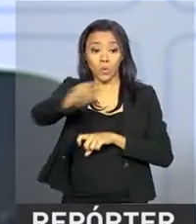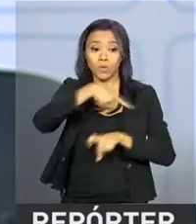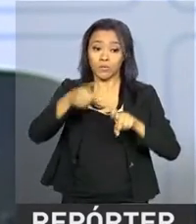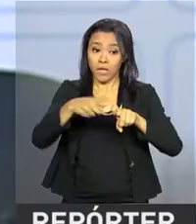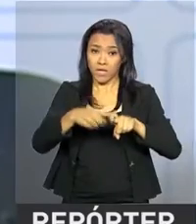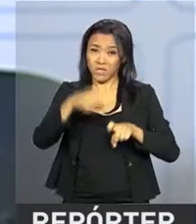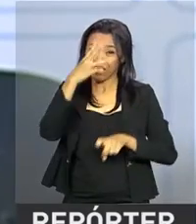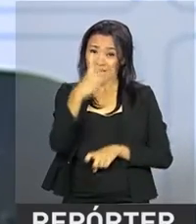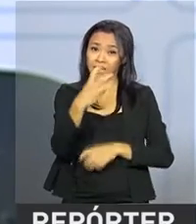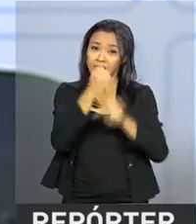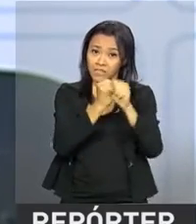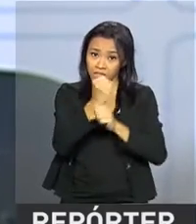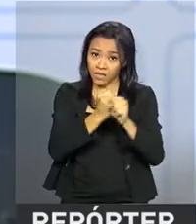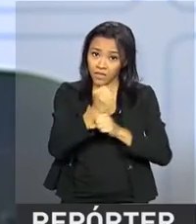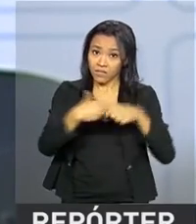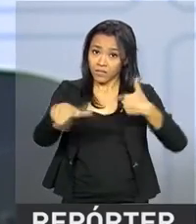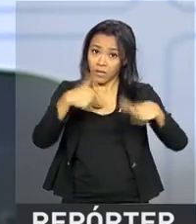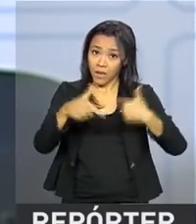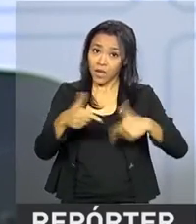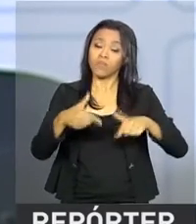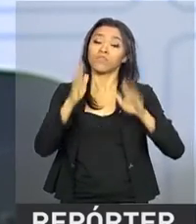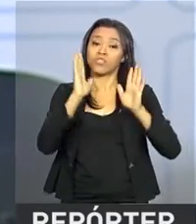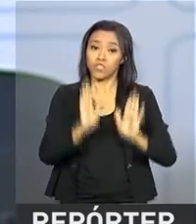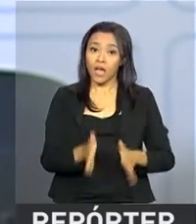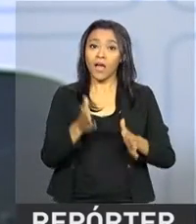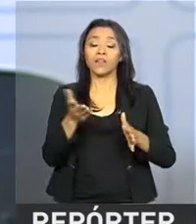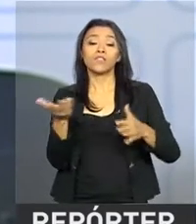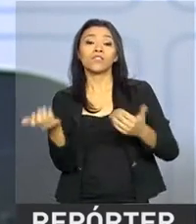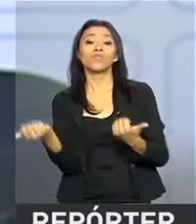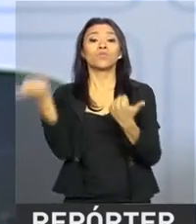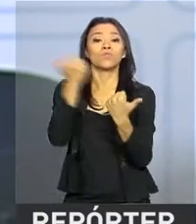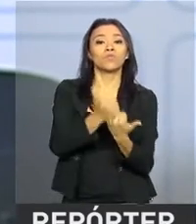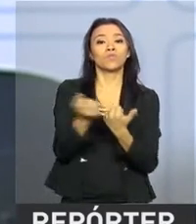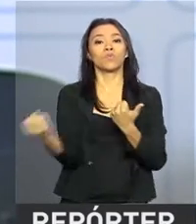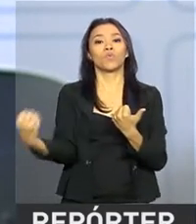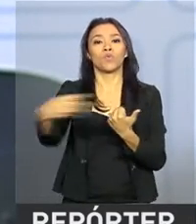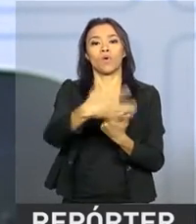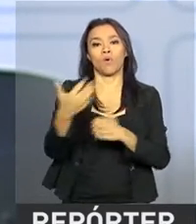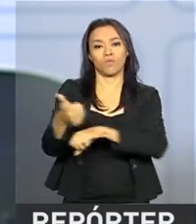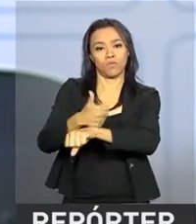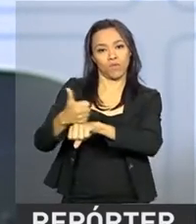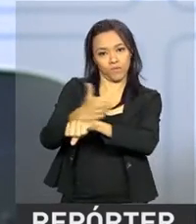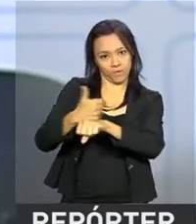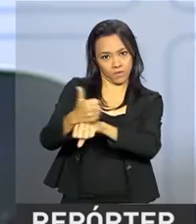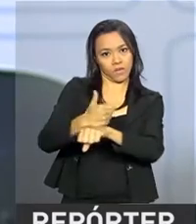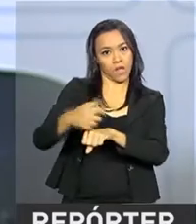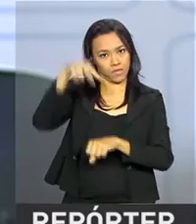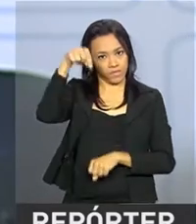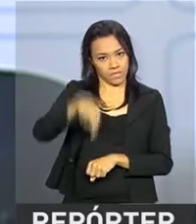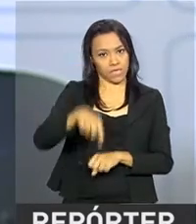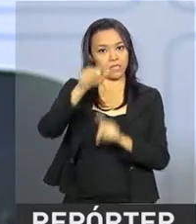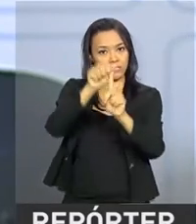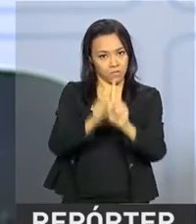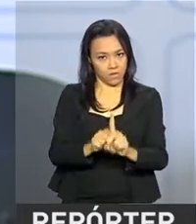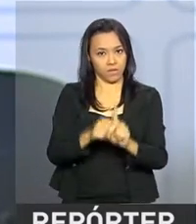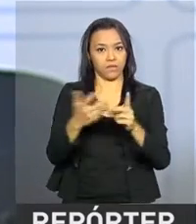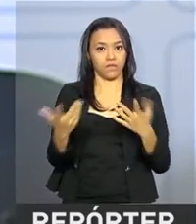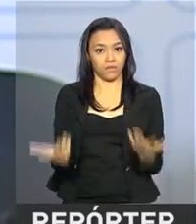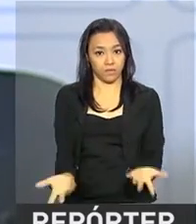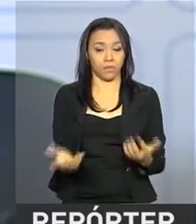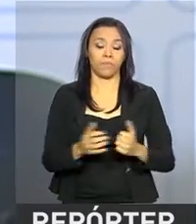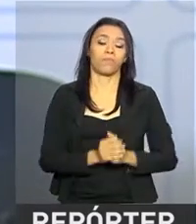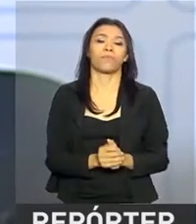atuação começam a ser substituídos por novos profissionais a partir desse mês aí